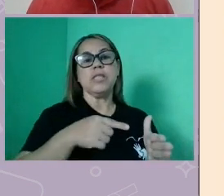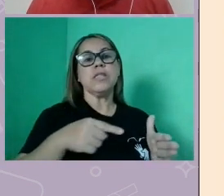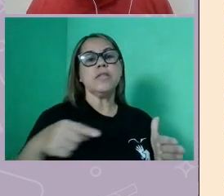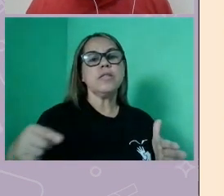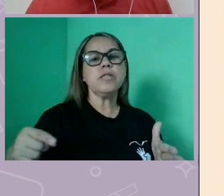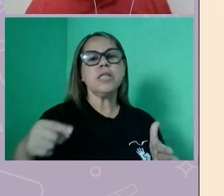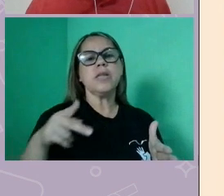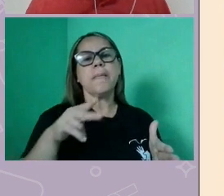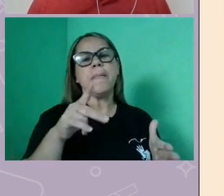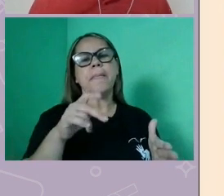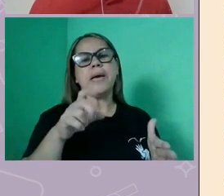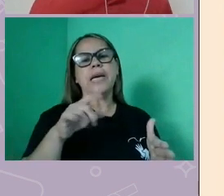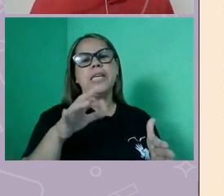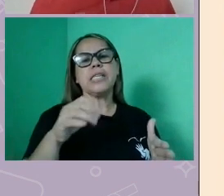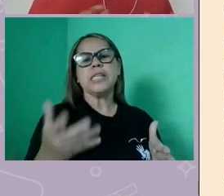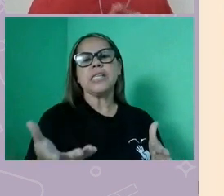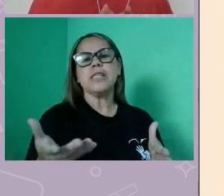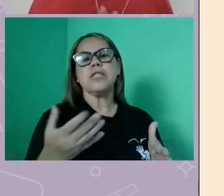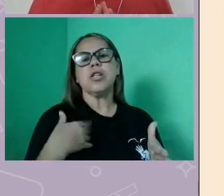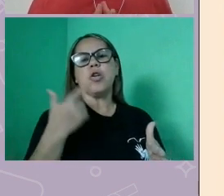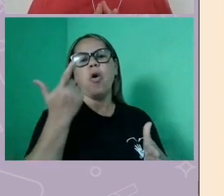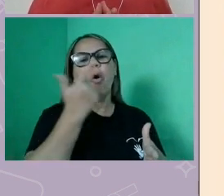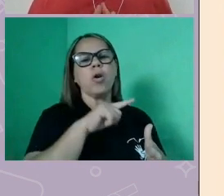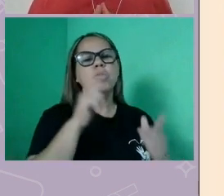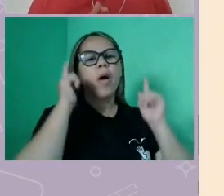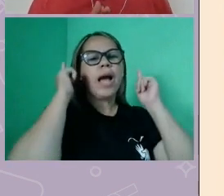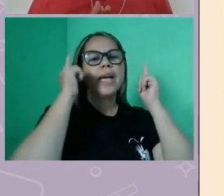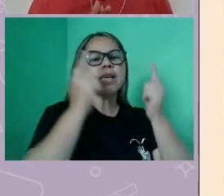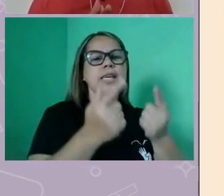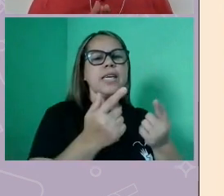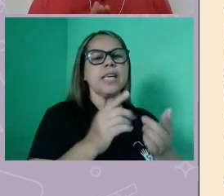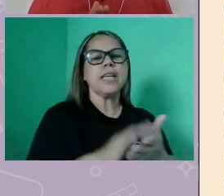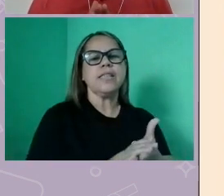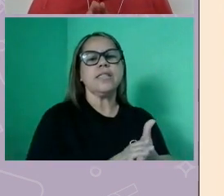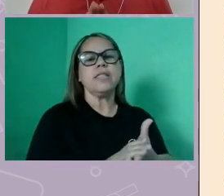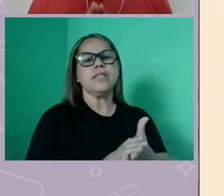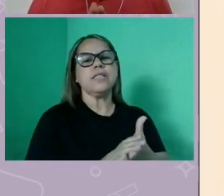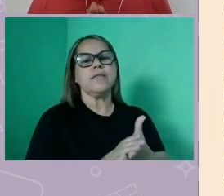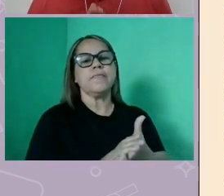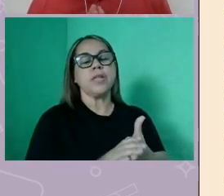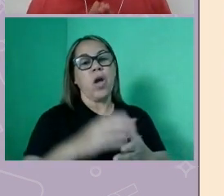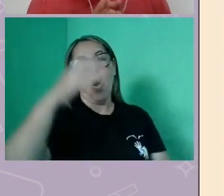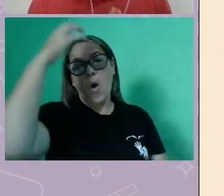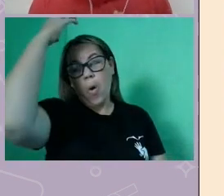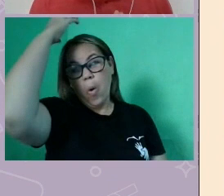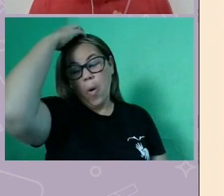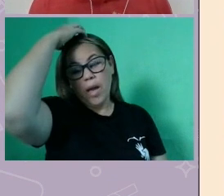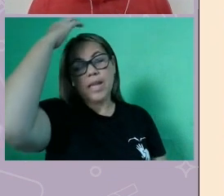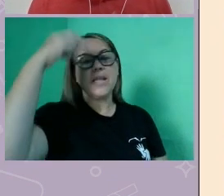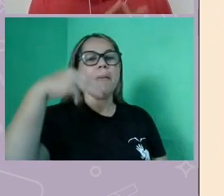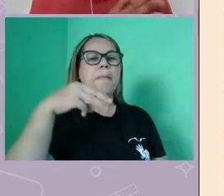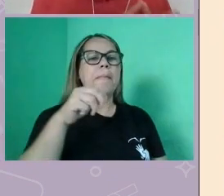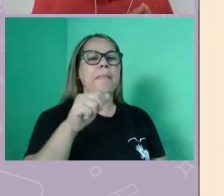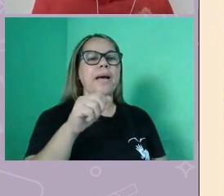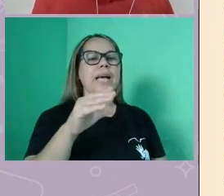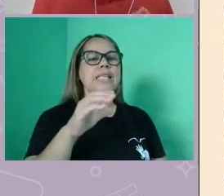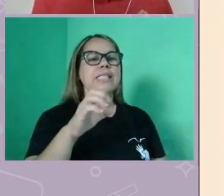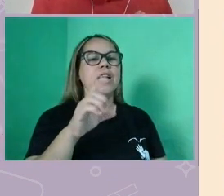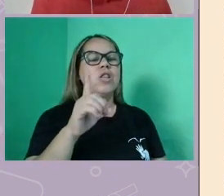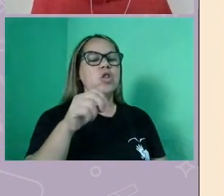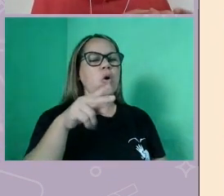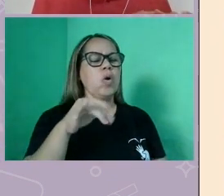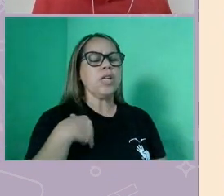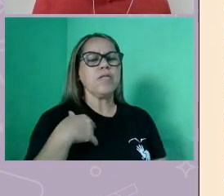Grécia e inaugurou o domínio macedônico o rei Felipe da Macedônica ele vai colocar um fim no terceiro